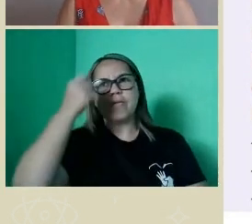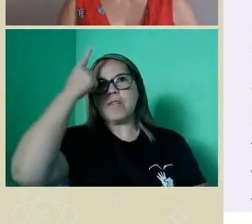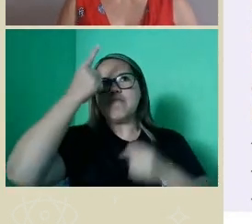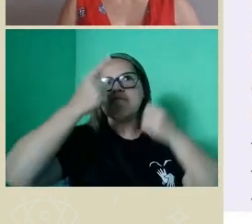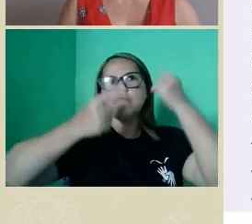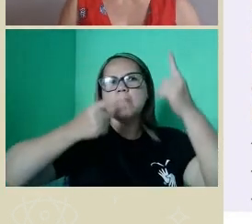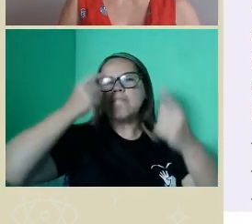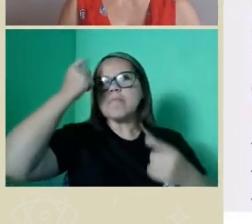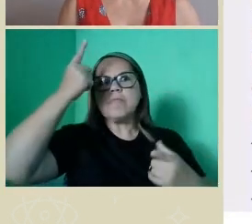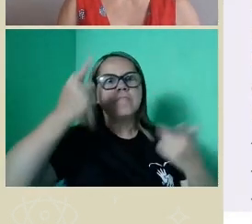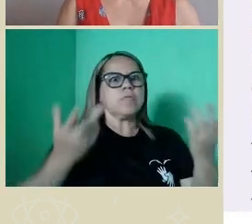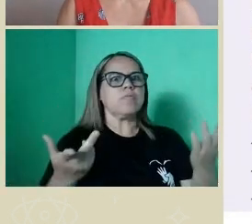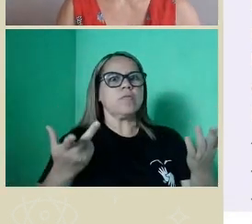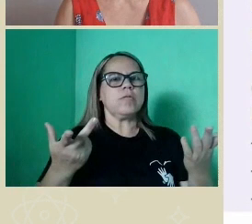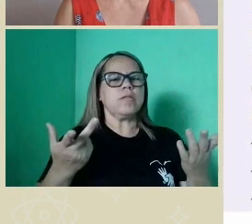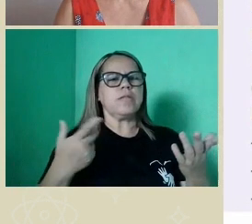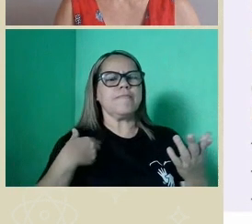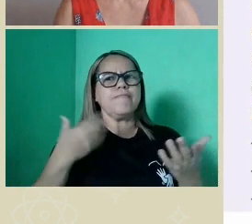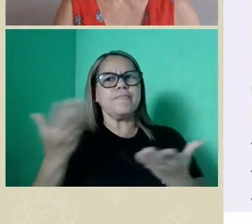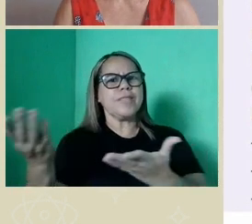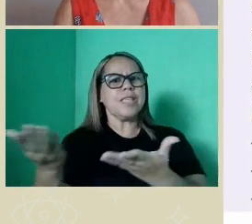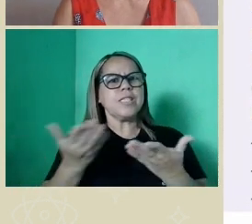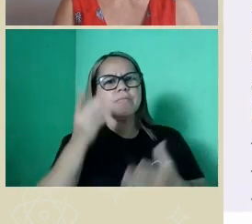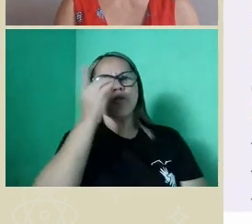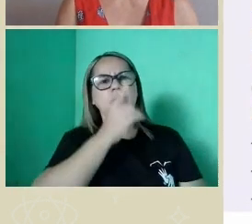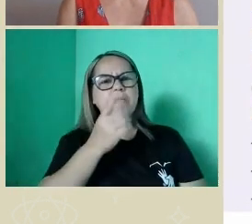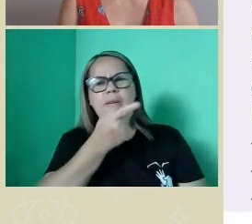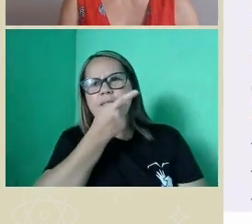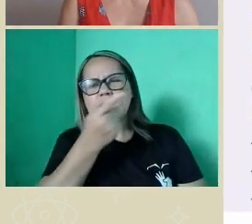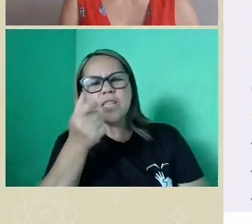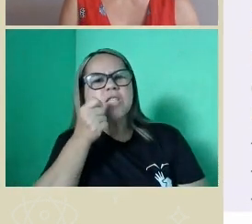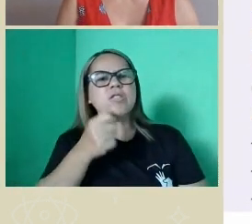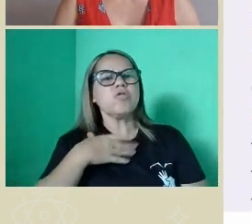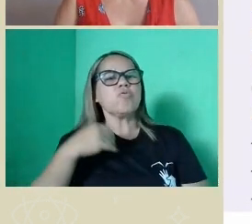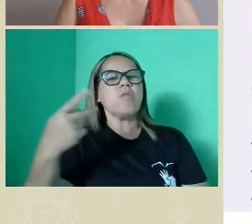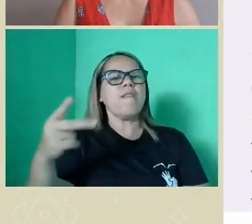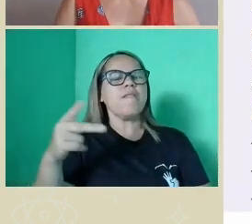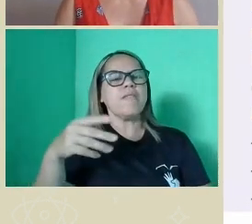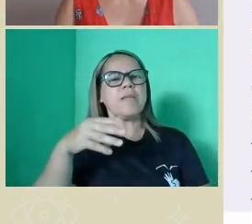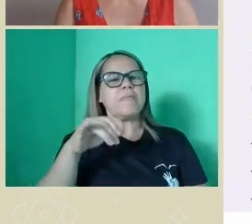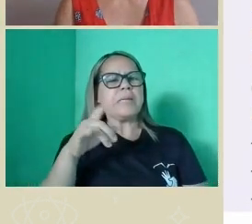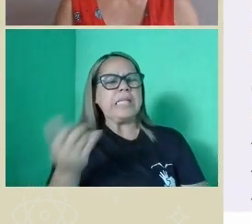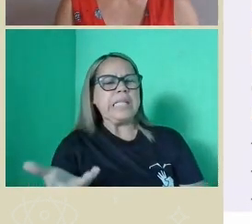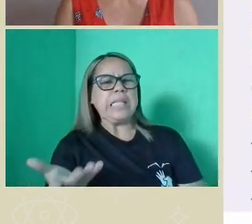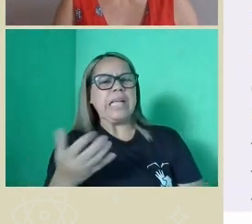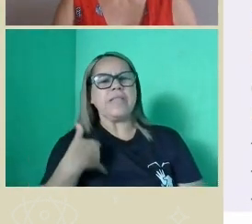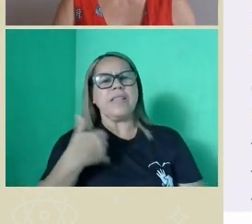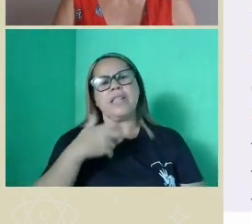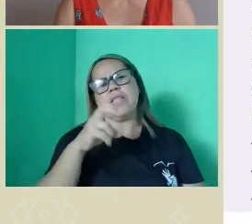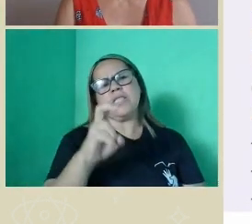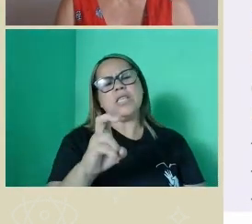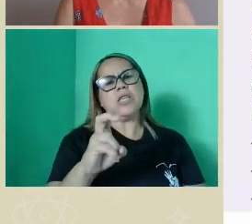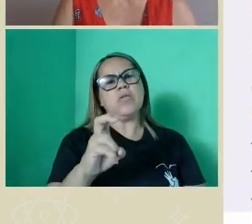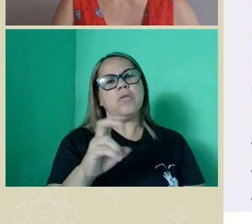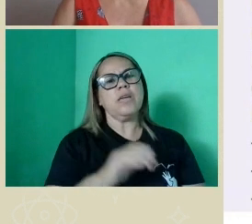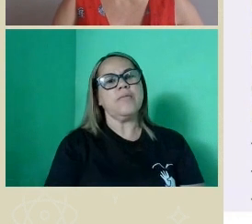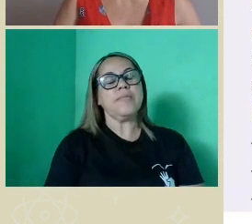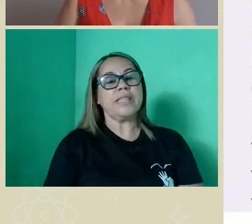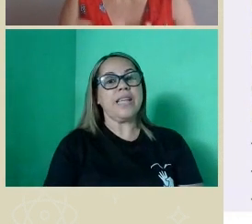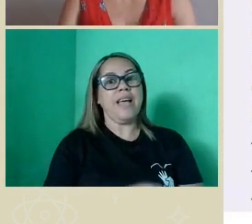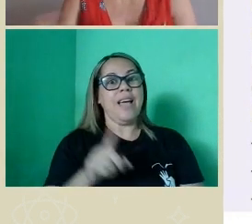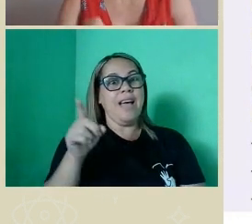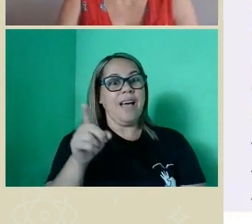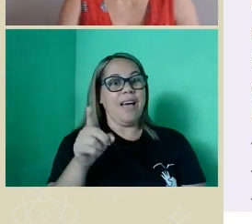recebe um domingo a visita de sua filha Milá de cinco anos a filha